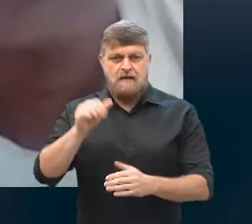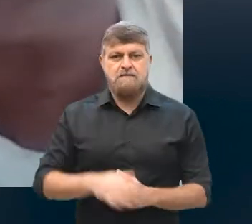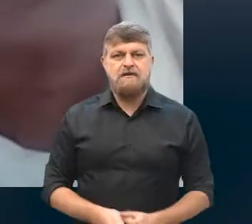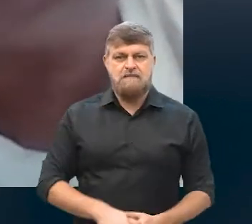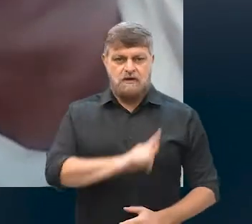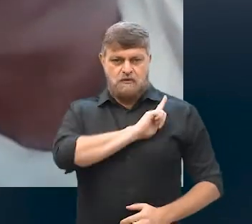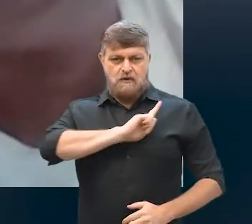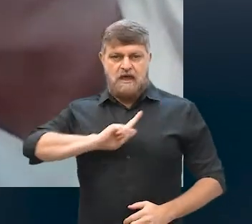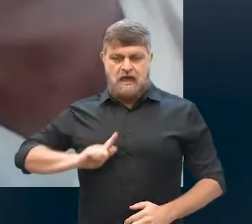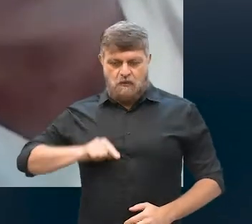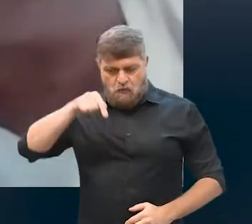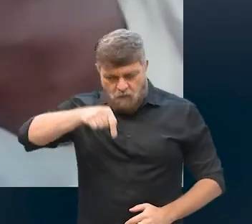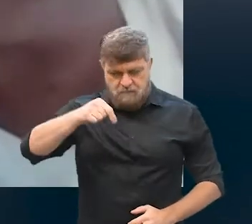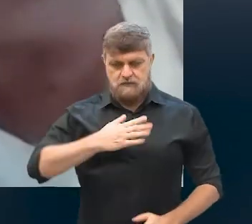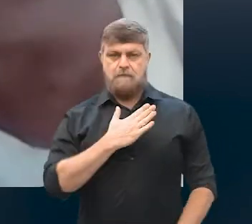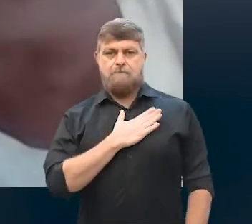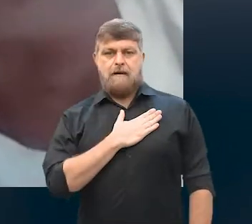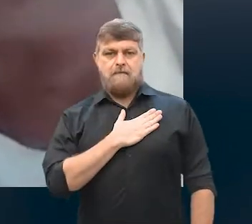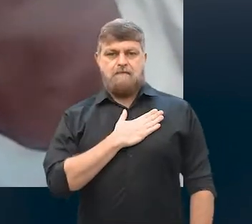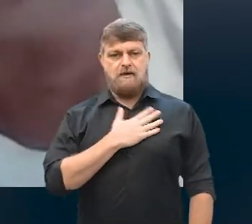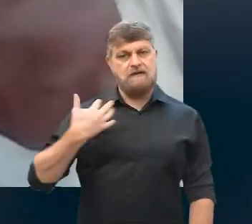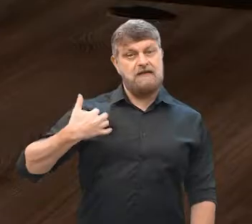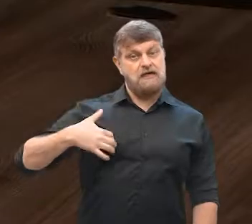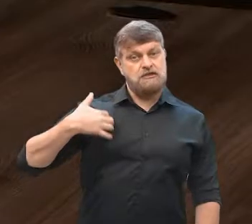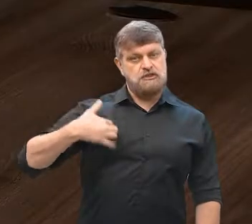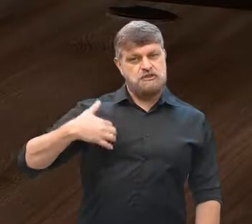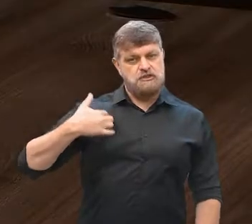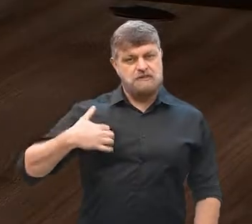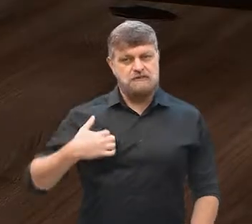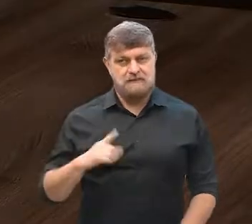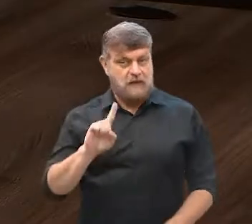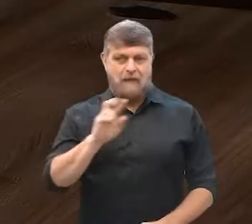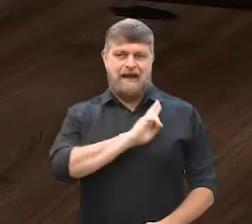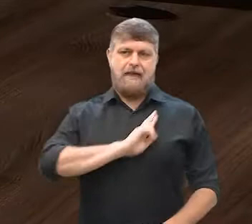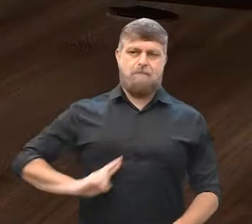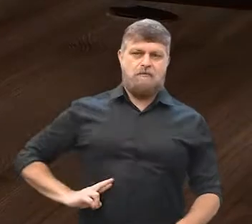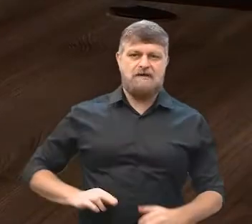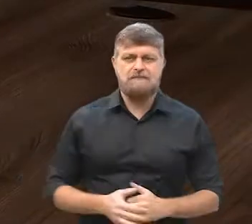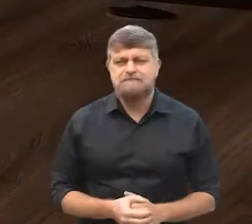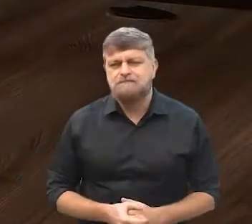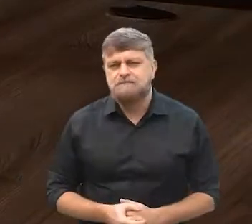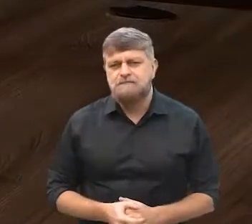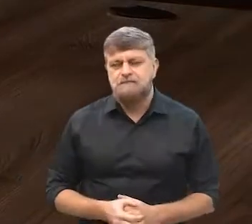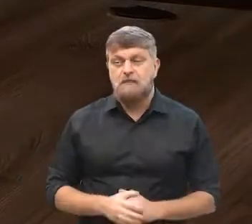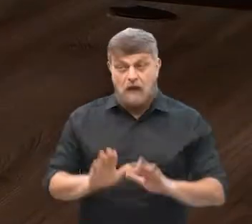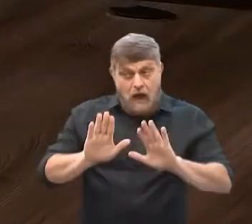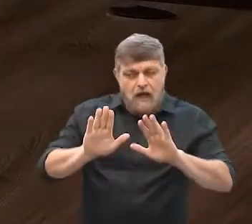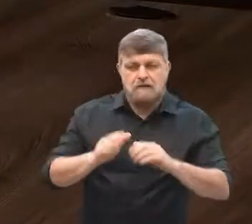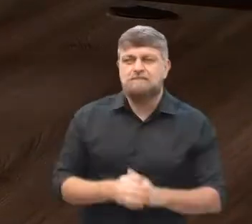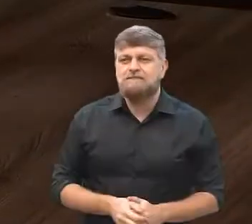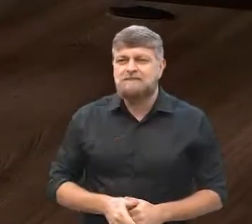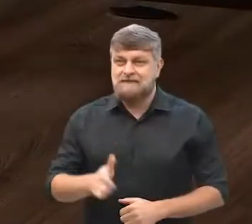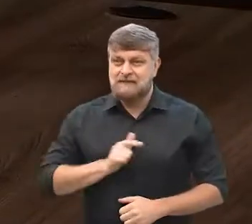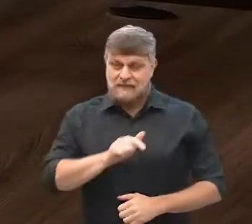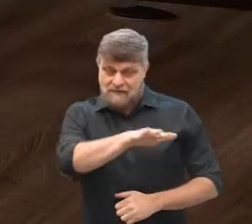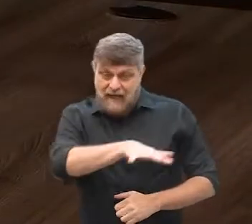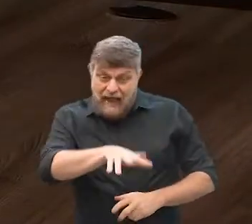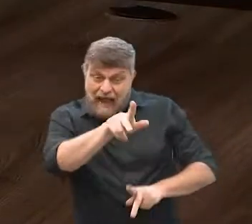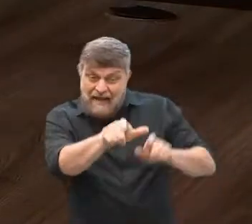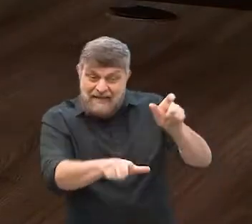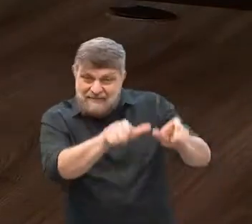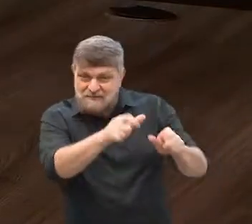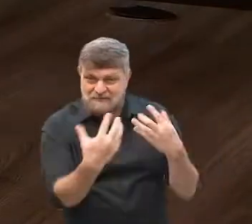que não era ainda a república. Sim, interessante. E aí, e o público? Você falou que houve uma